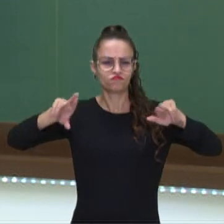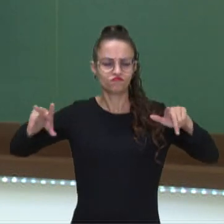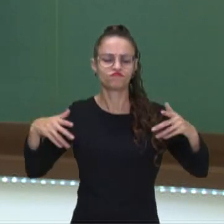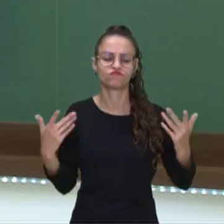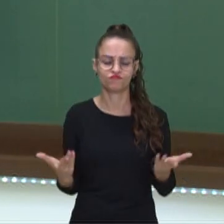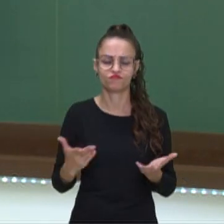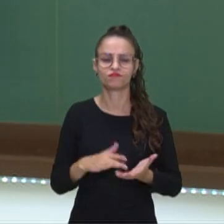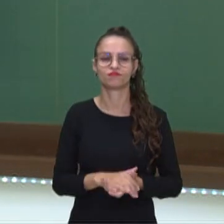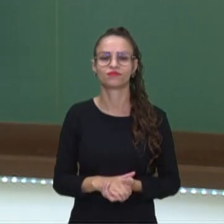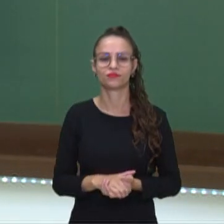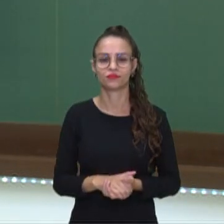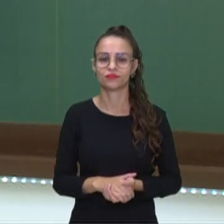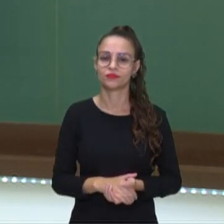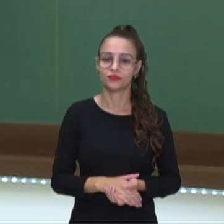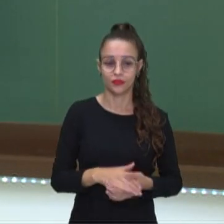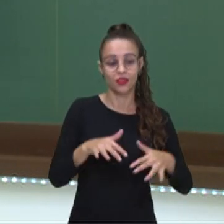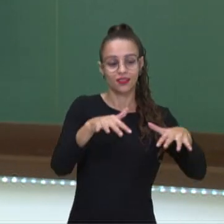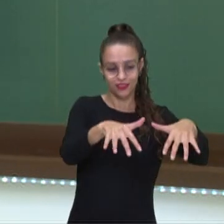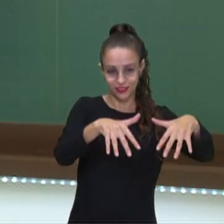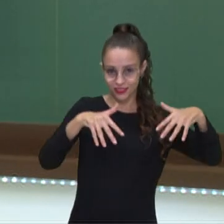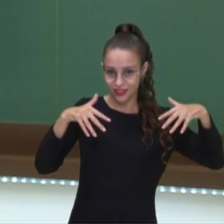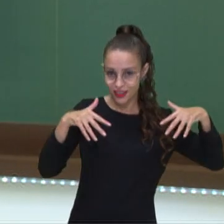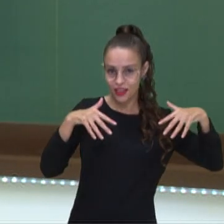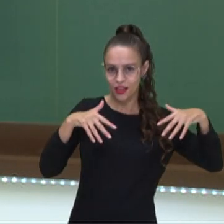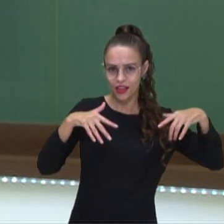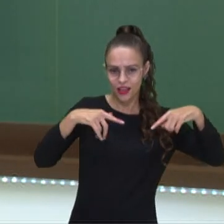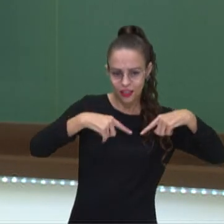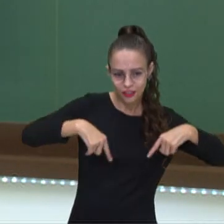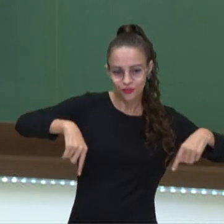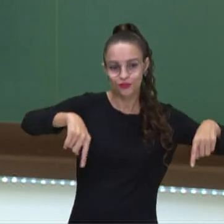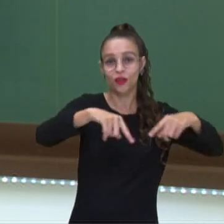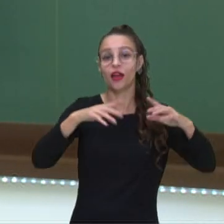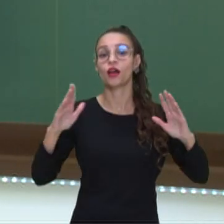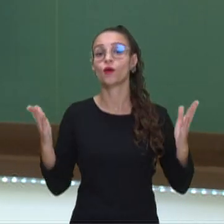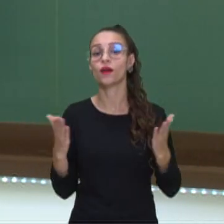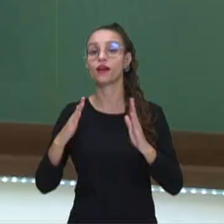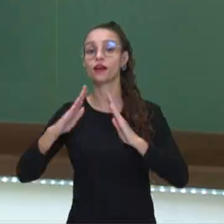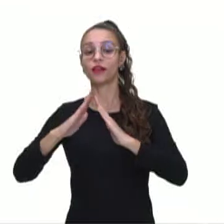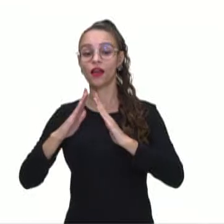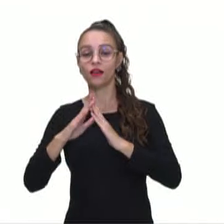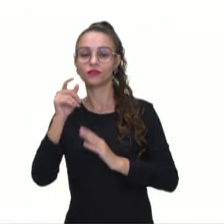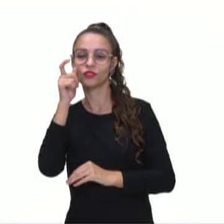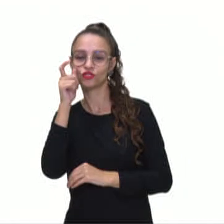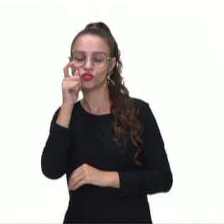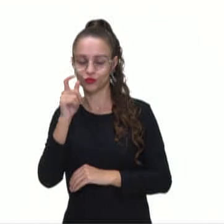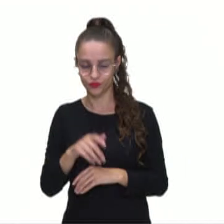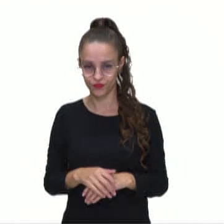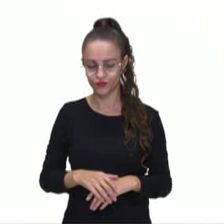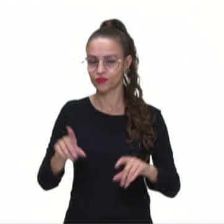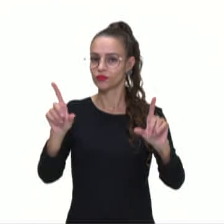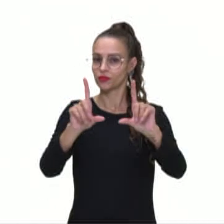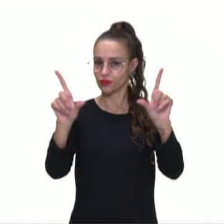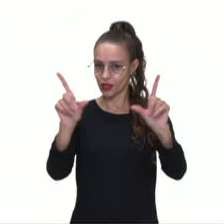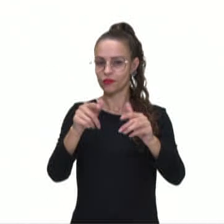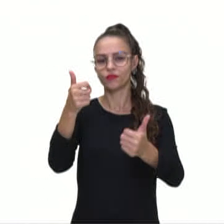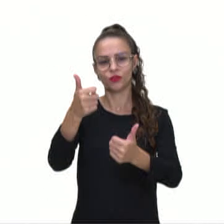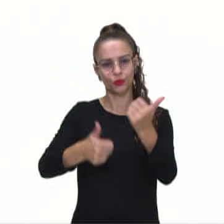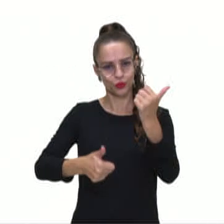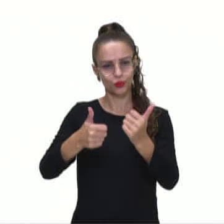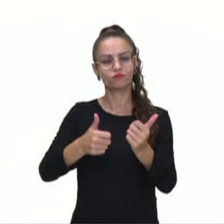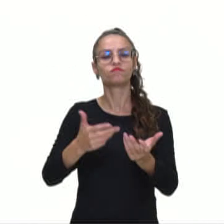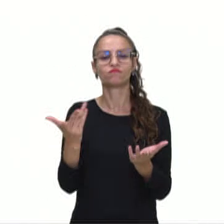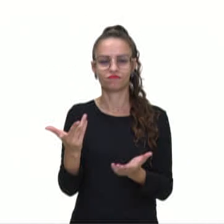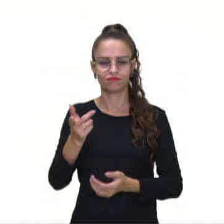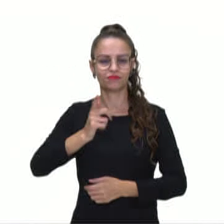questão falamos do estádio e agora quando a gente assiste de casa. A imprensa esportiva usufrui da internet e